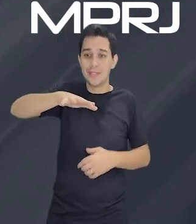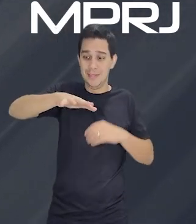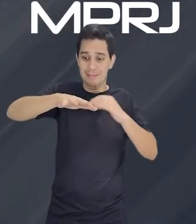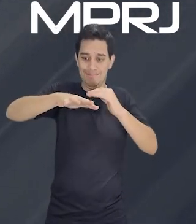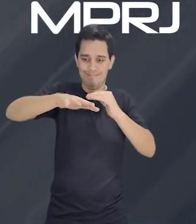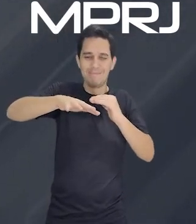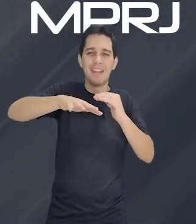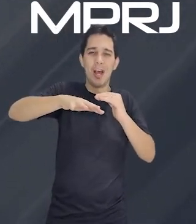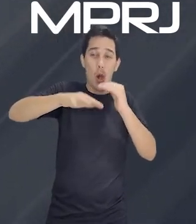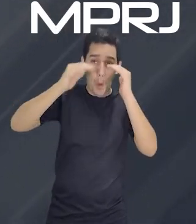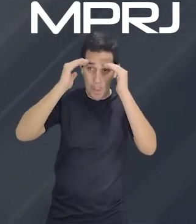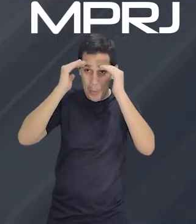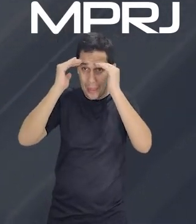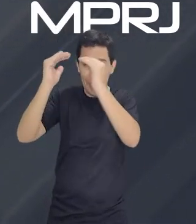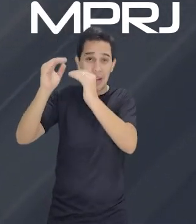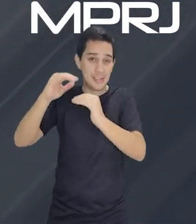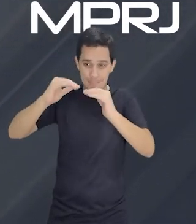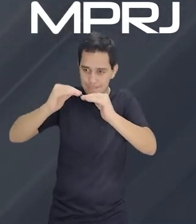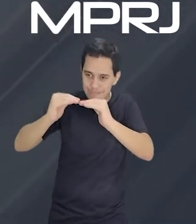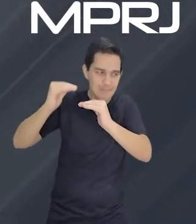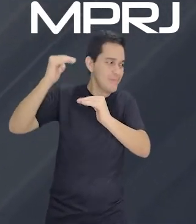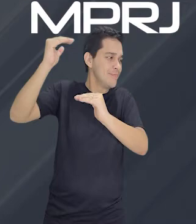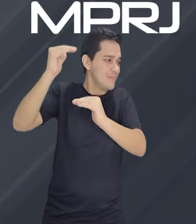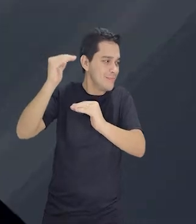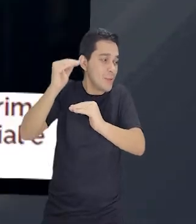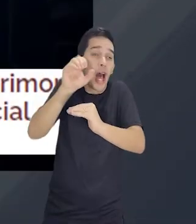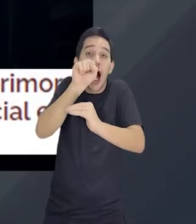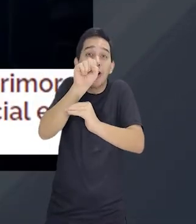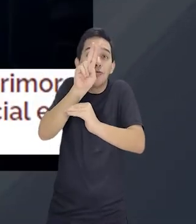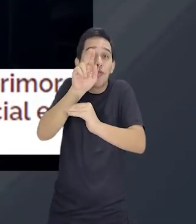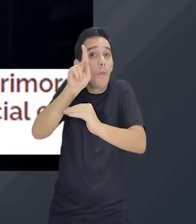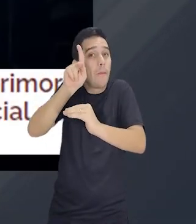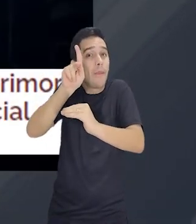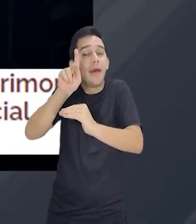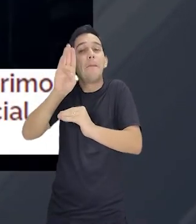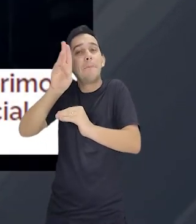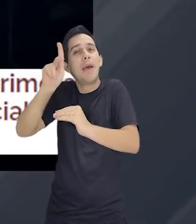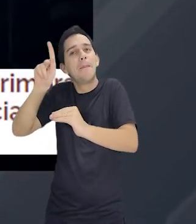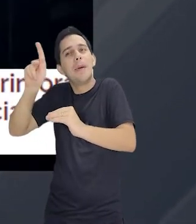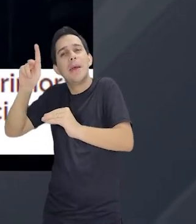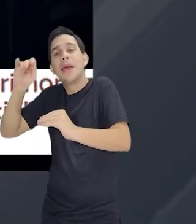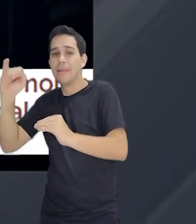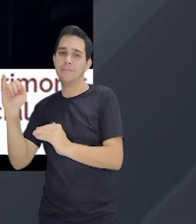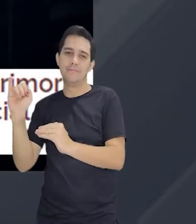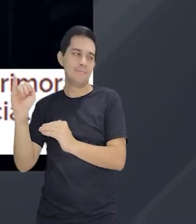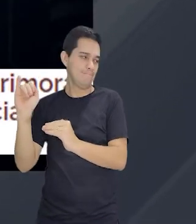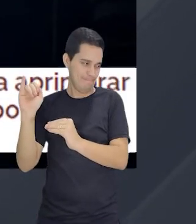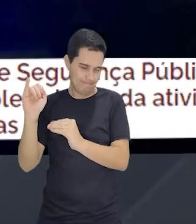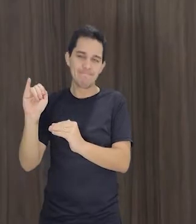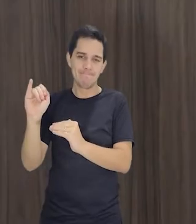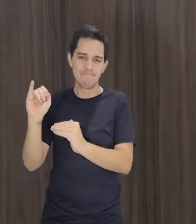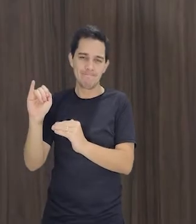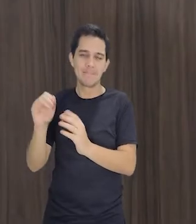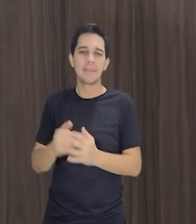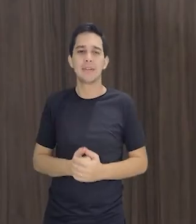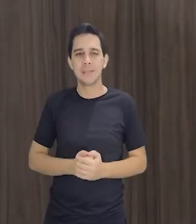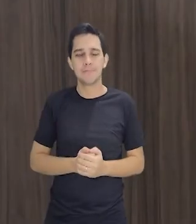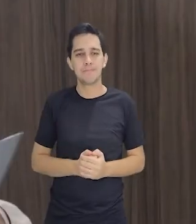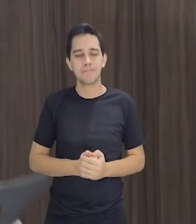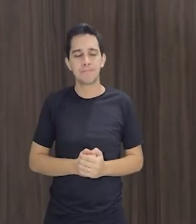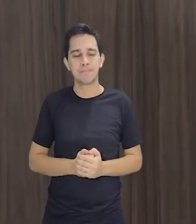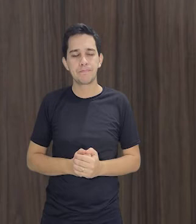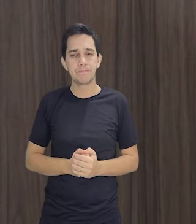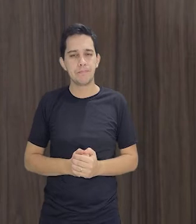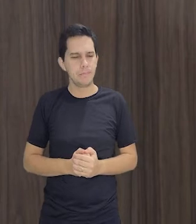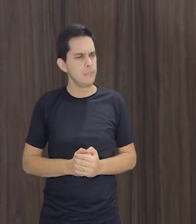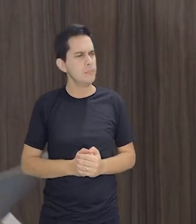criada com essa nova estrutura da Resolução 2402, que estruturou a Procuradoria-Geral de Justiça. E, doutora, como está